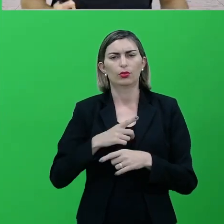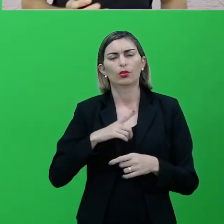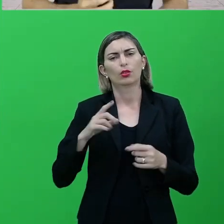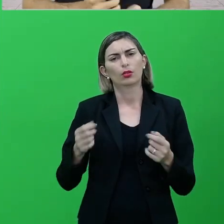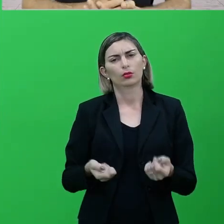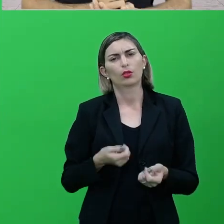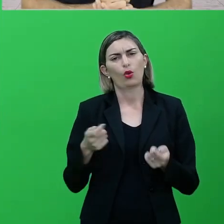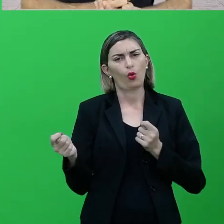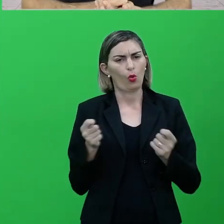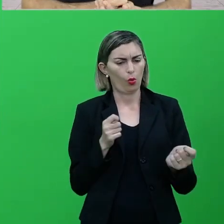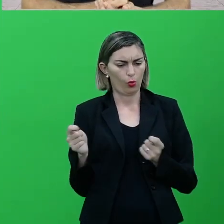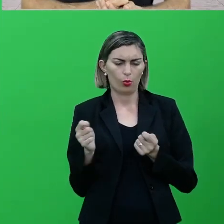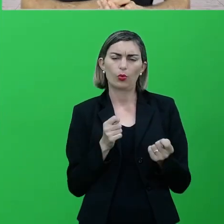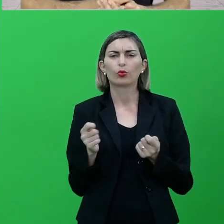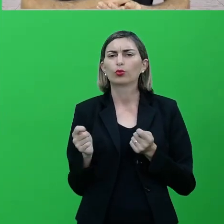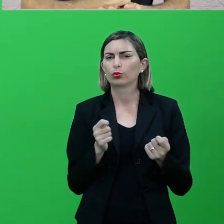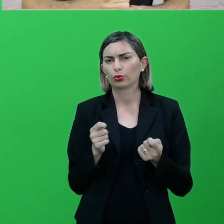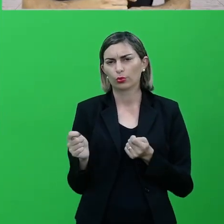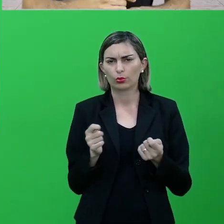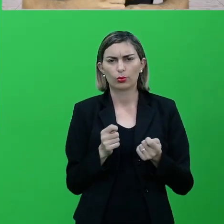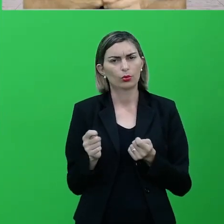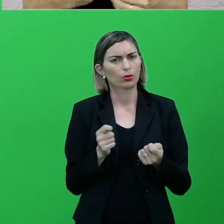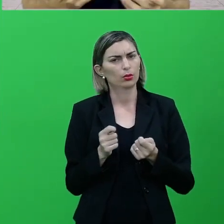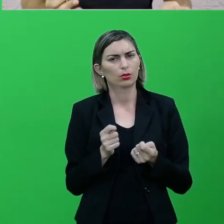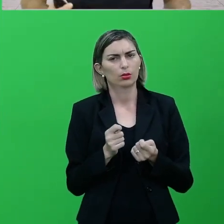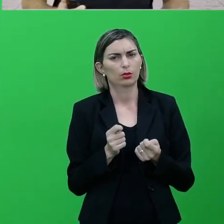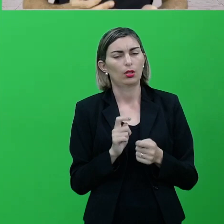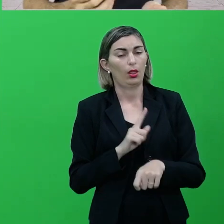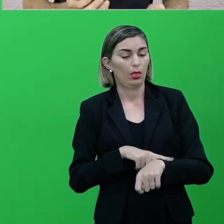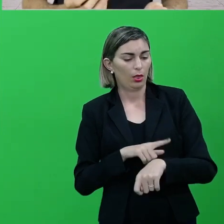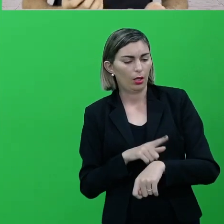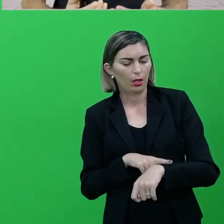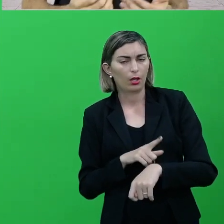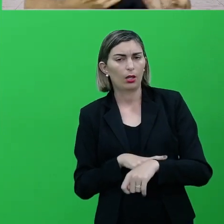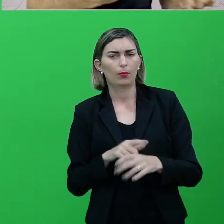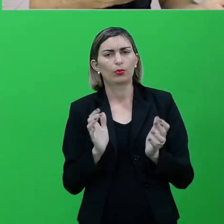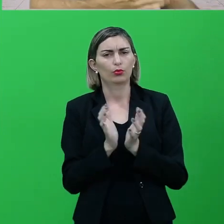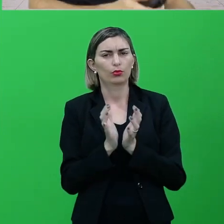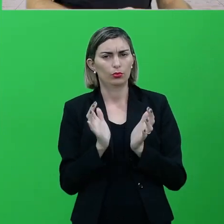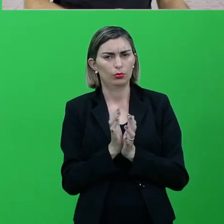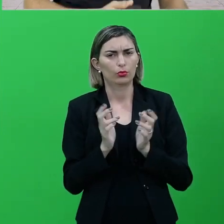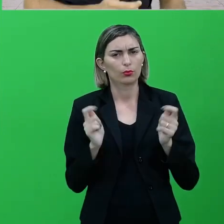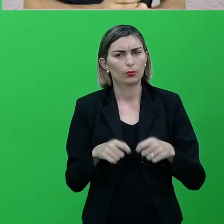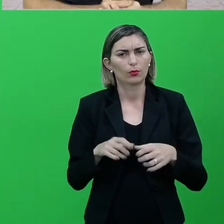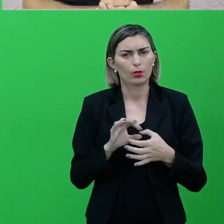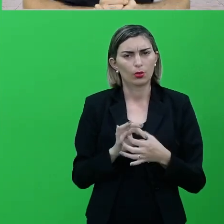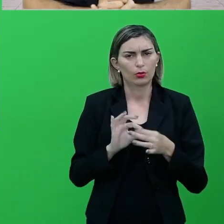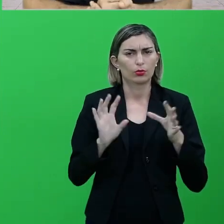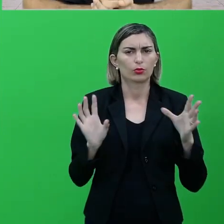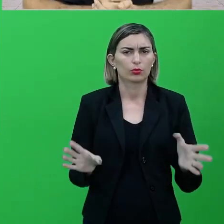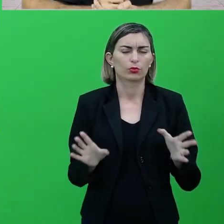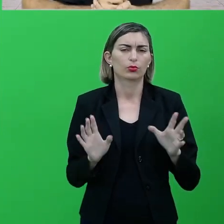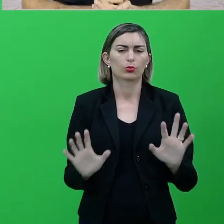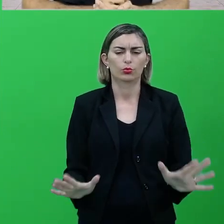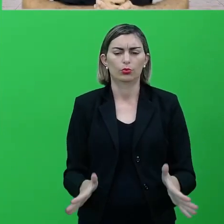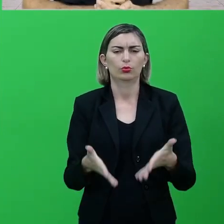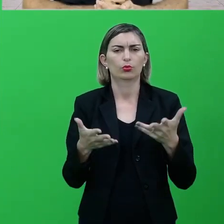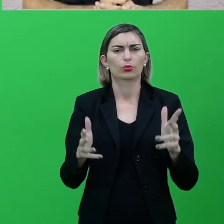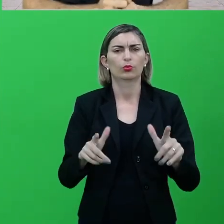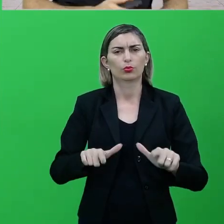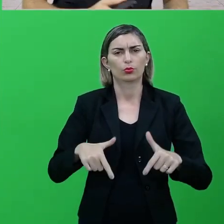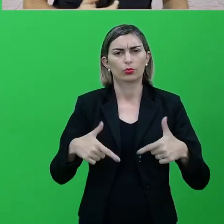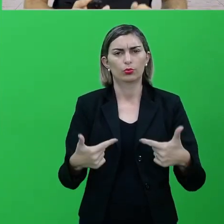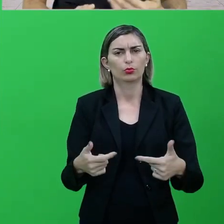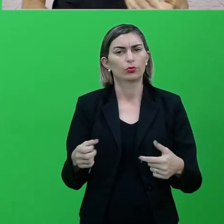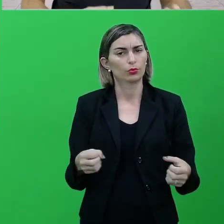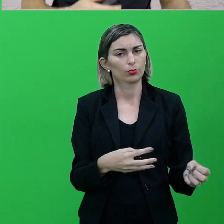certo controle sobre o tempo, né, da equipe que ele pode disponibilizar para alavancar iniciativas de